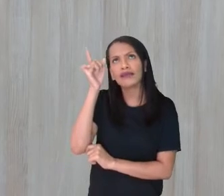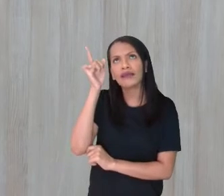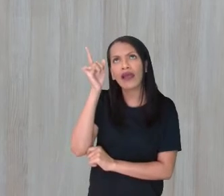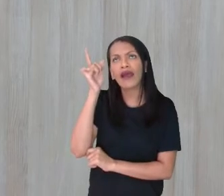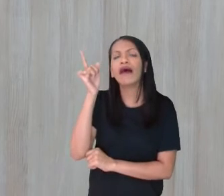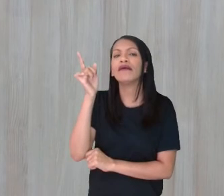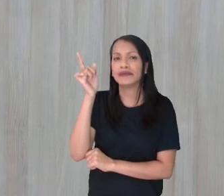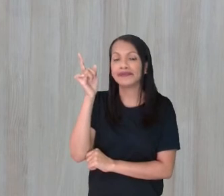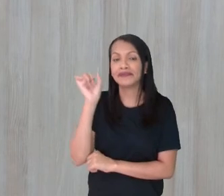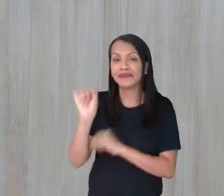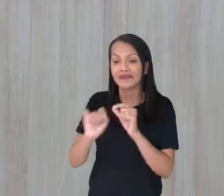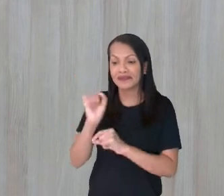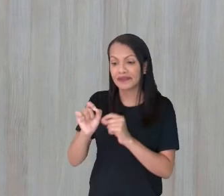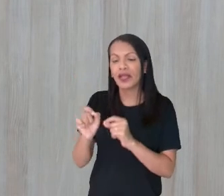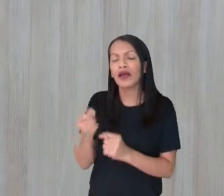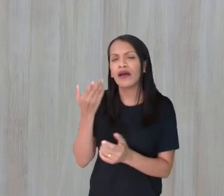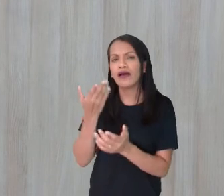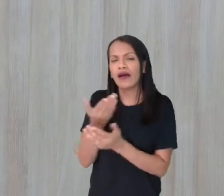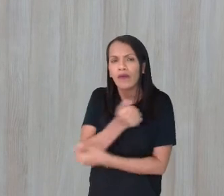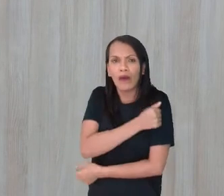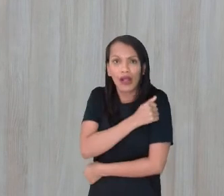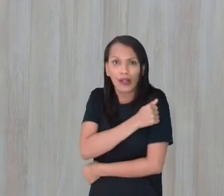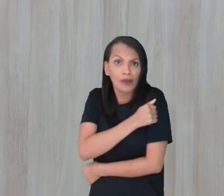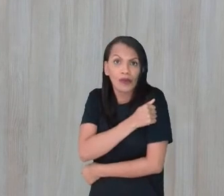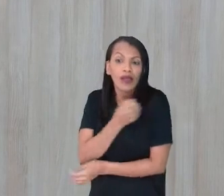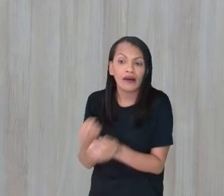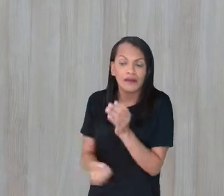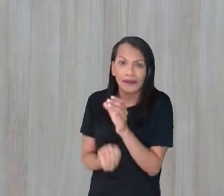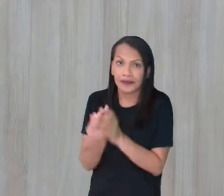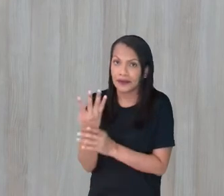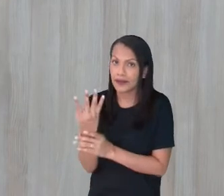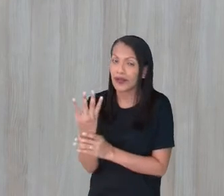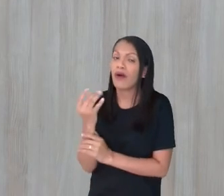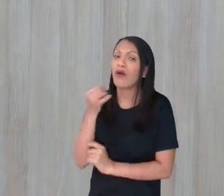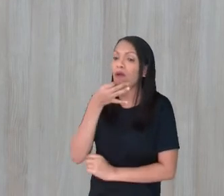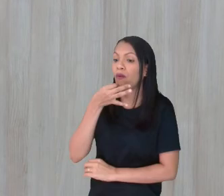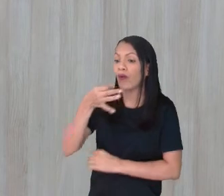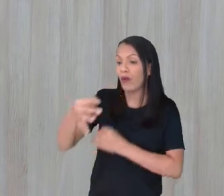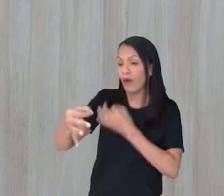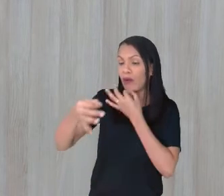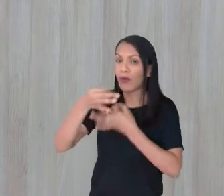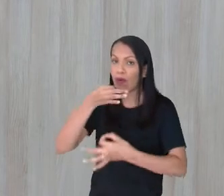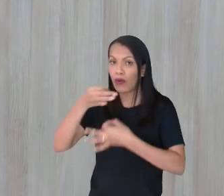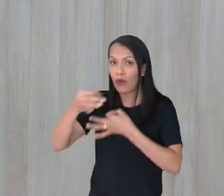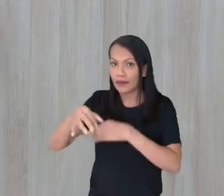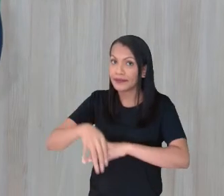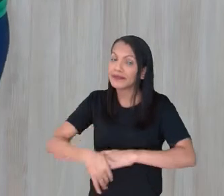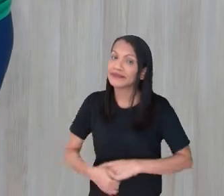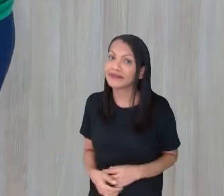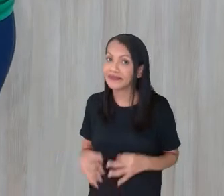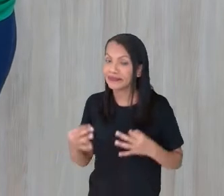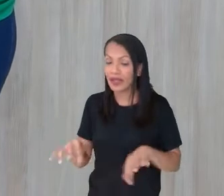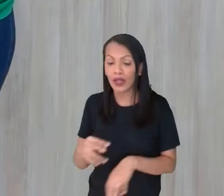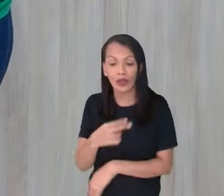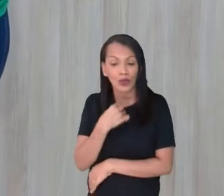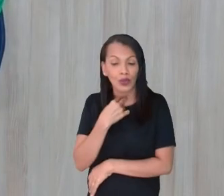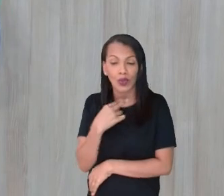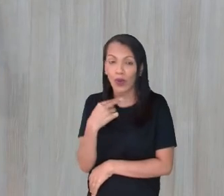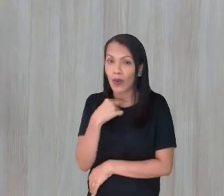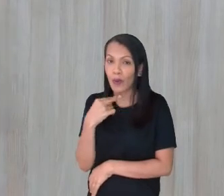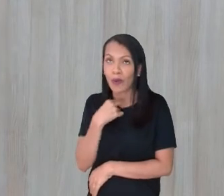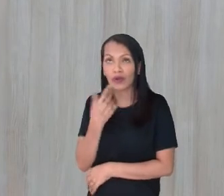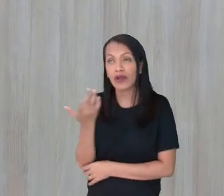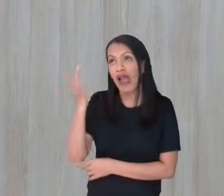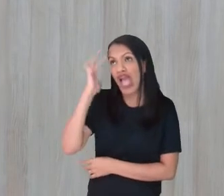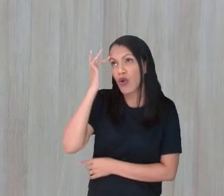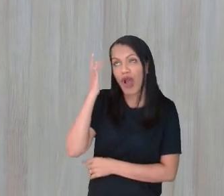ela criou uma tese, a estudante criou a tese. E por meio de argumentos válidos, tá? Não podem ser os